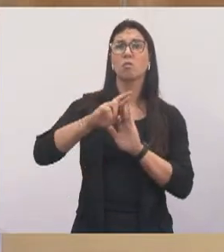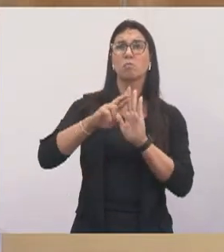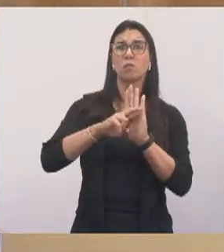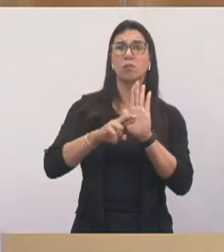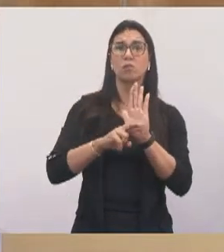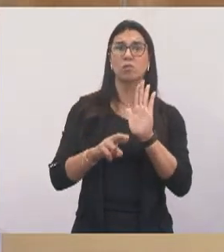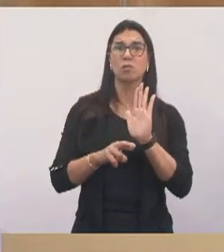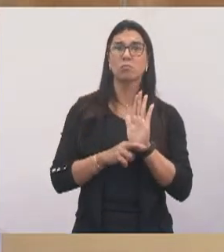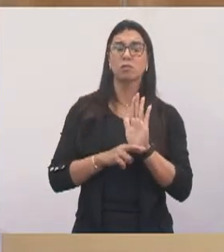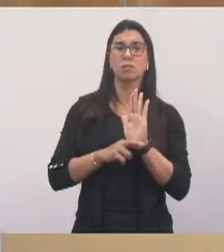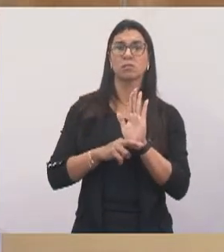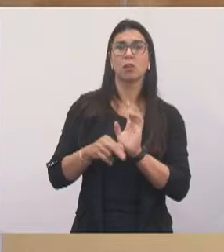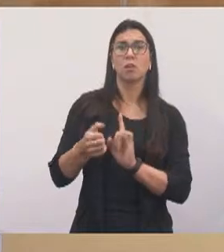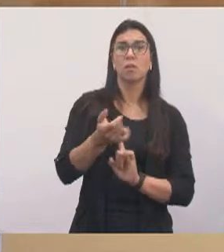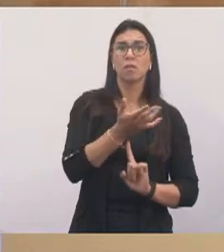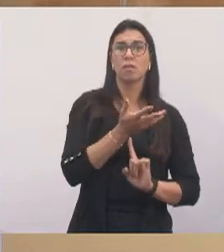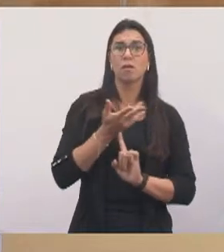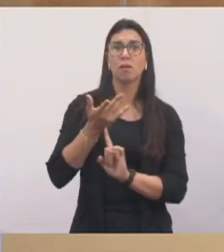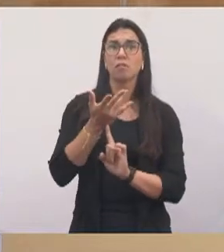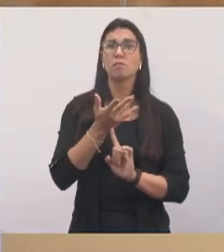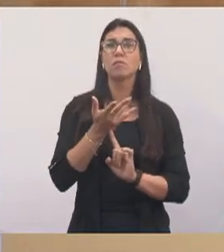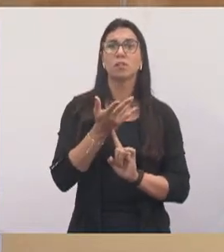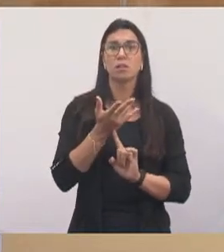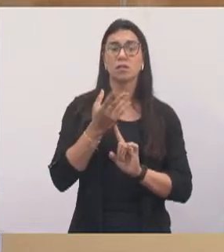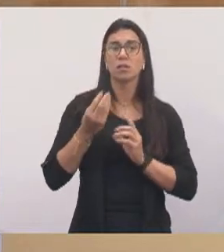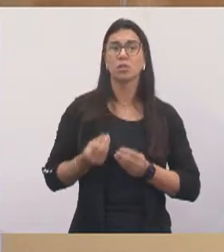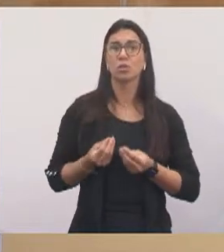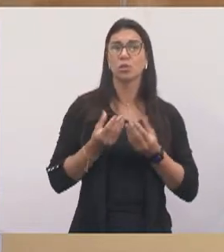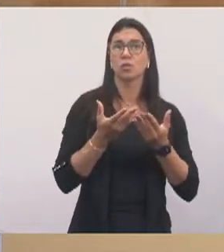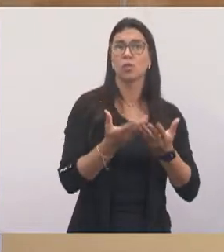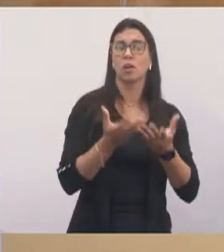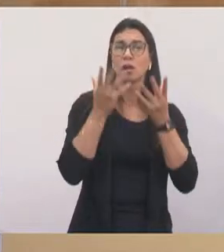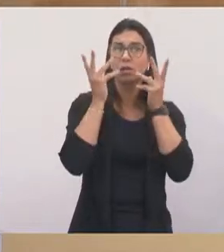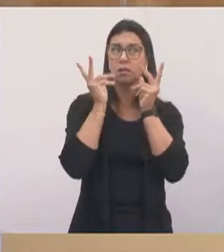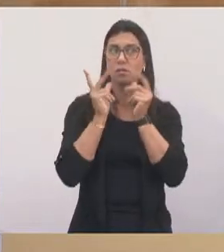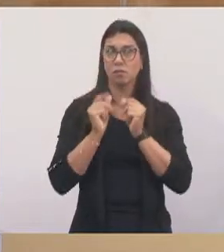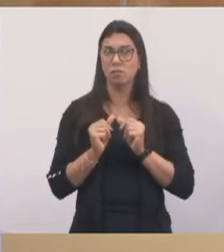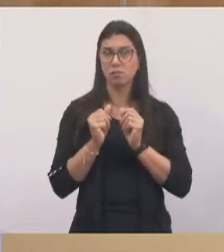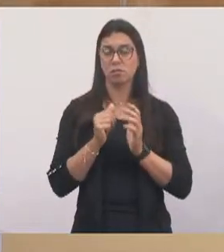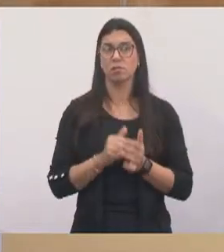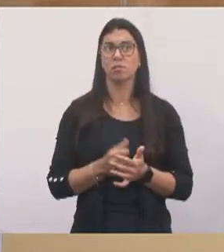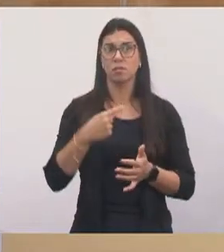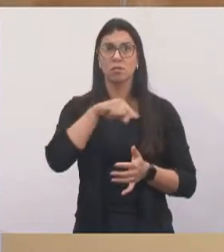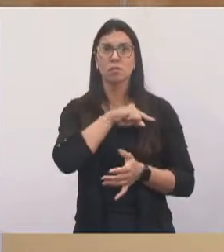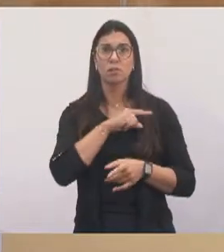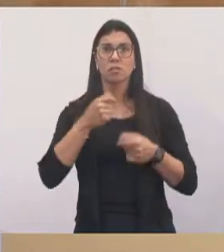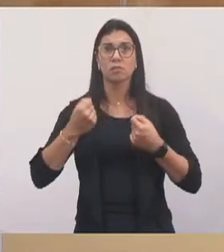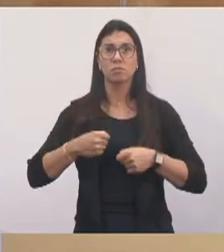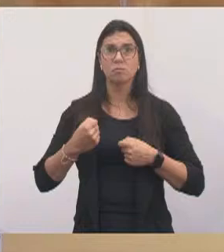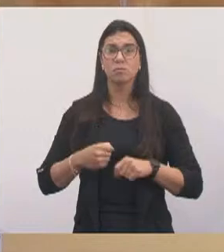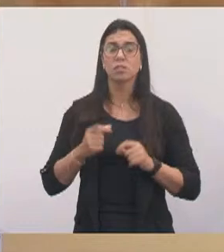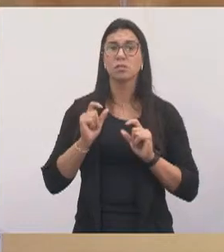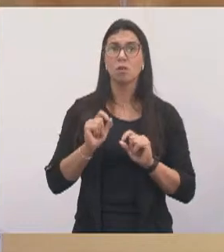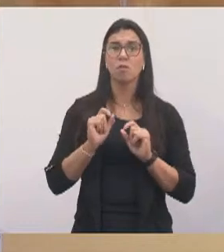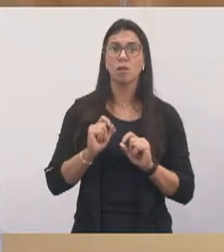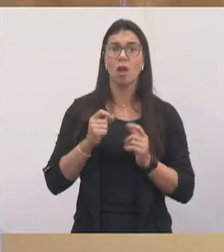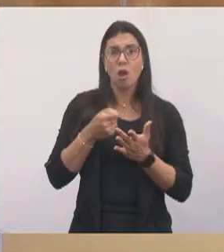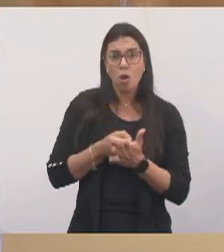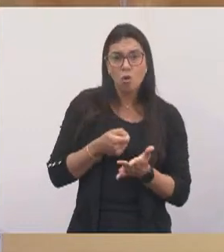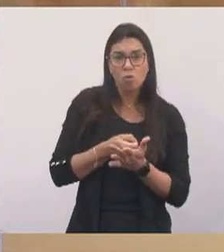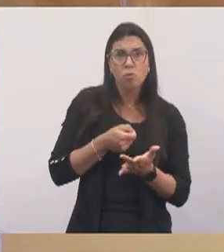feiras de adoção, né? Eu acho que só o fato de você ter obrigação de entregar o